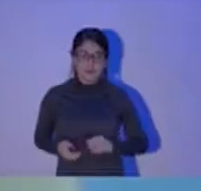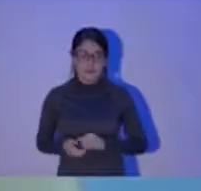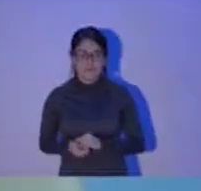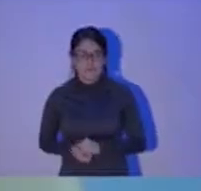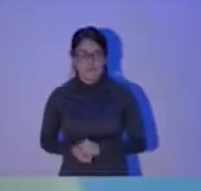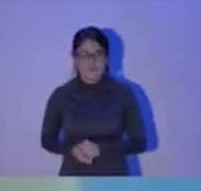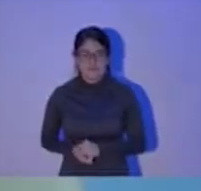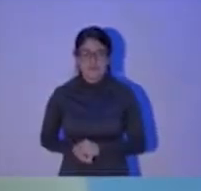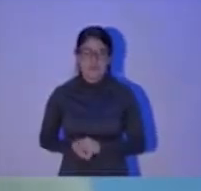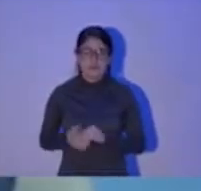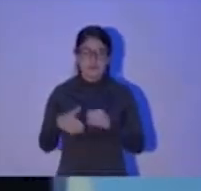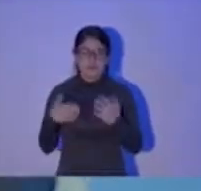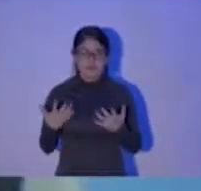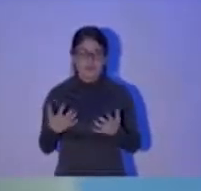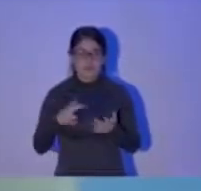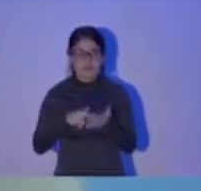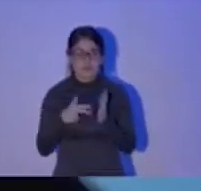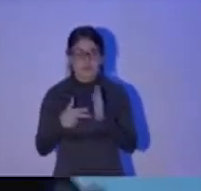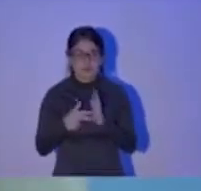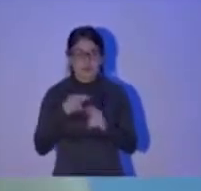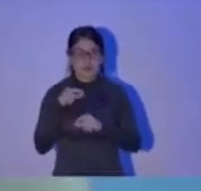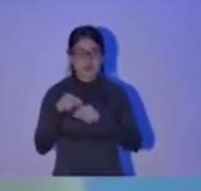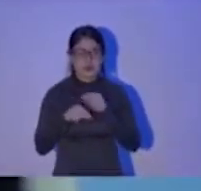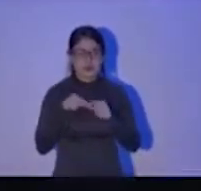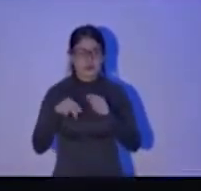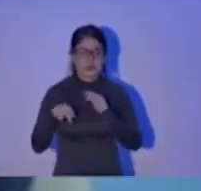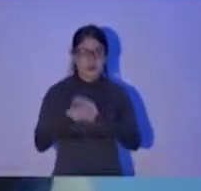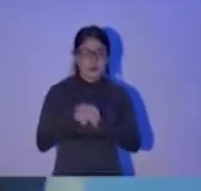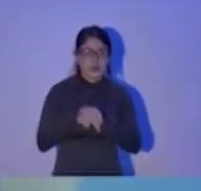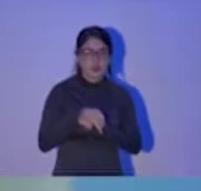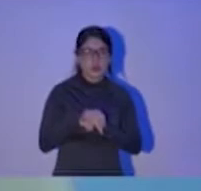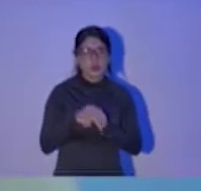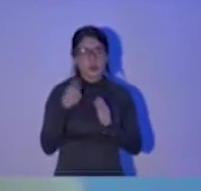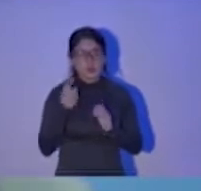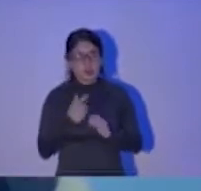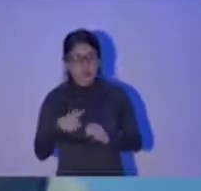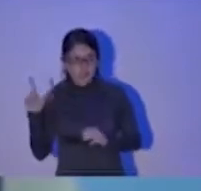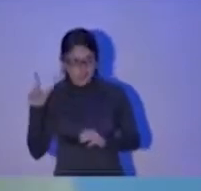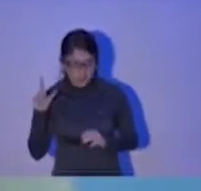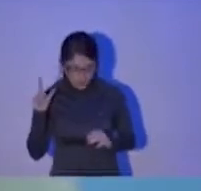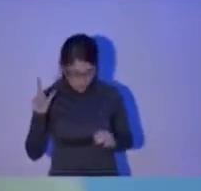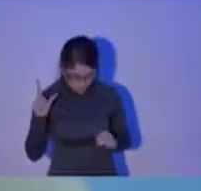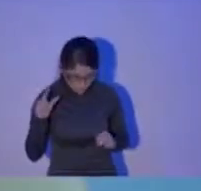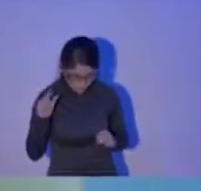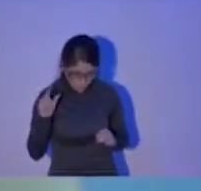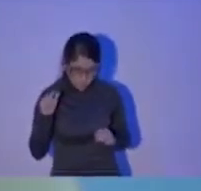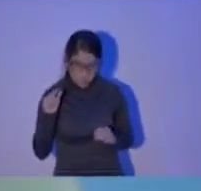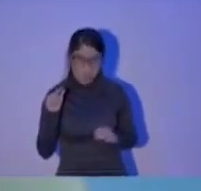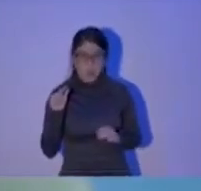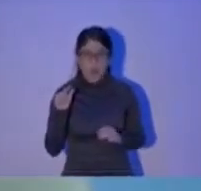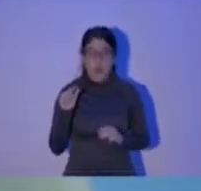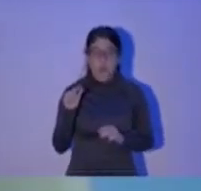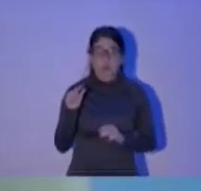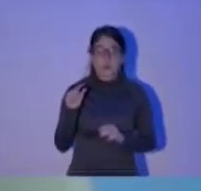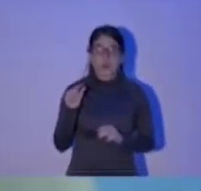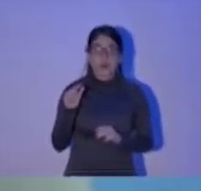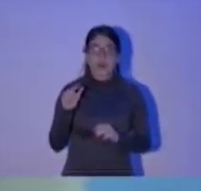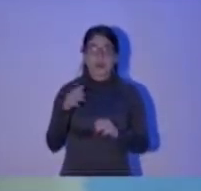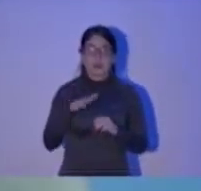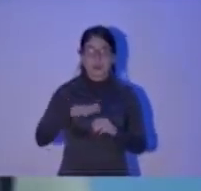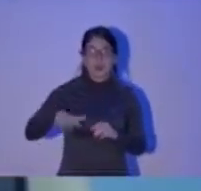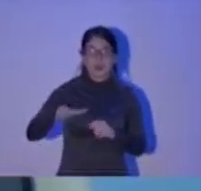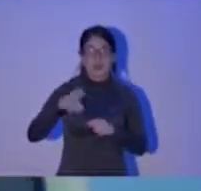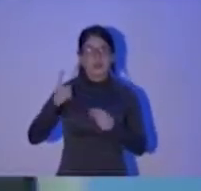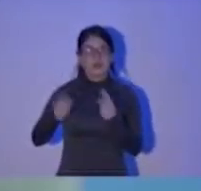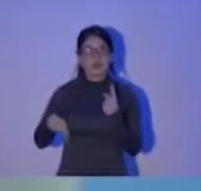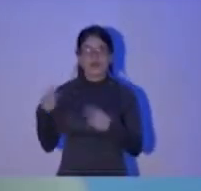quatro pontos, que é a valorização do professor, não tem como, aí a gente entra aqui num espaço de debate que todos nós